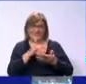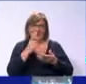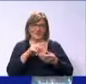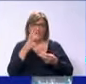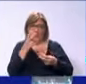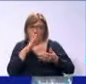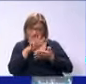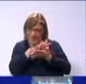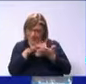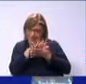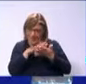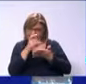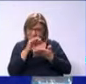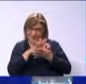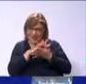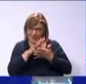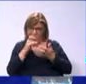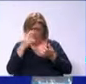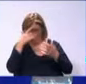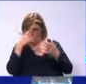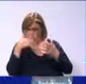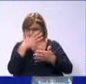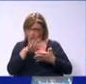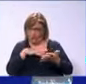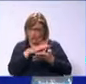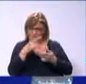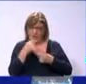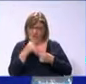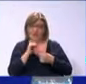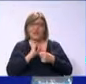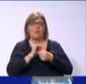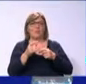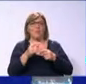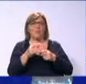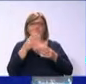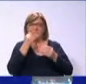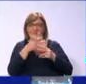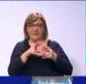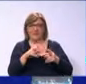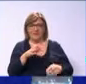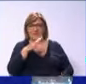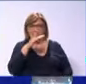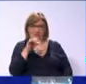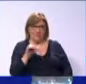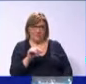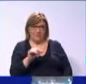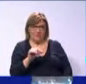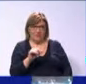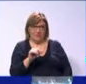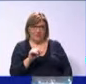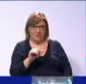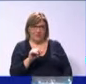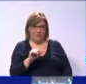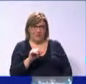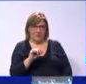caldas quisesse é um e vamos já pensamentos parados porque o senhor são diferentes of z também em relação à